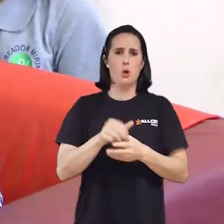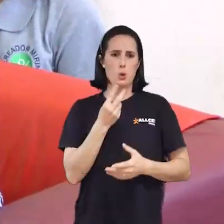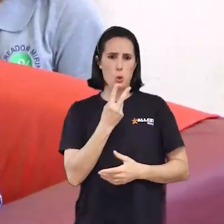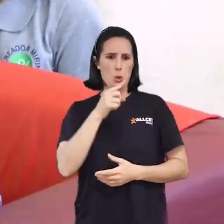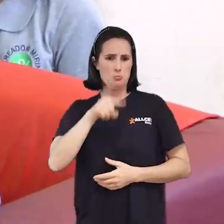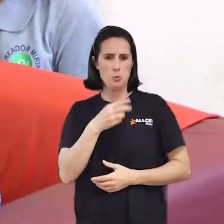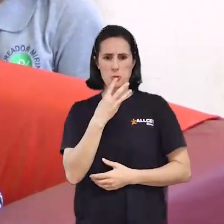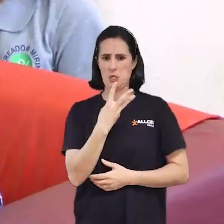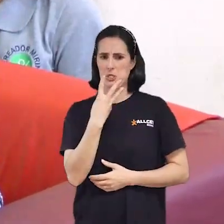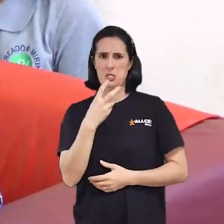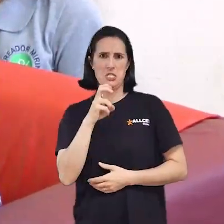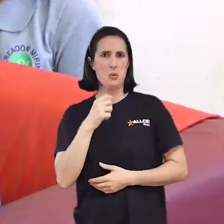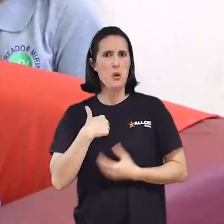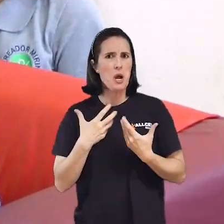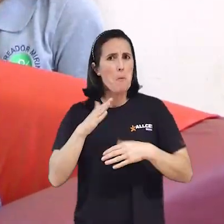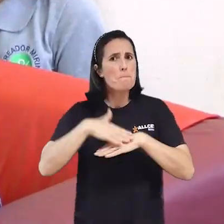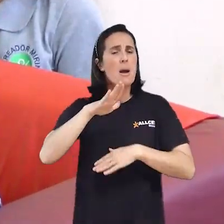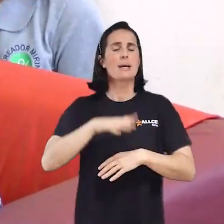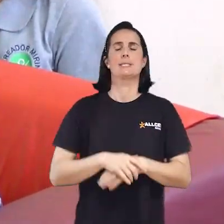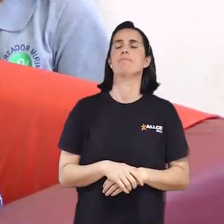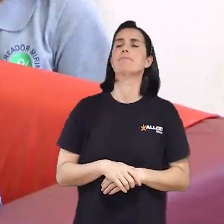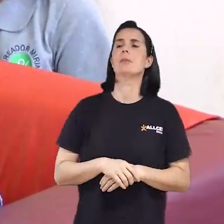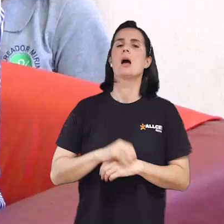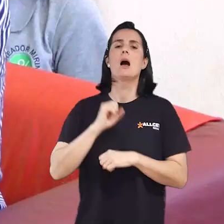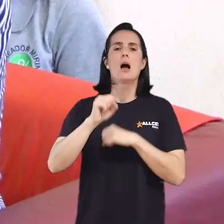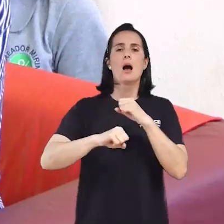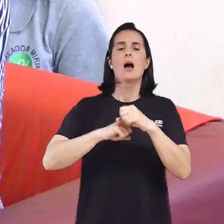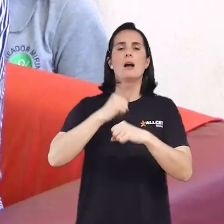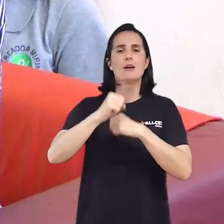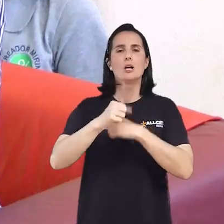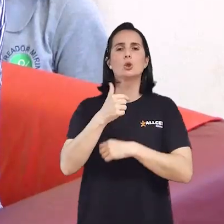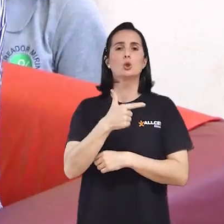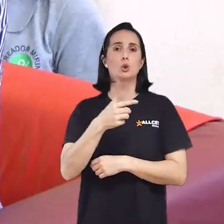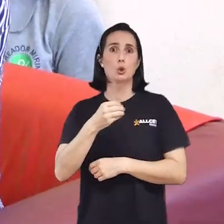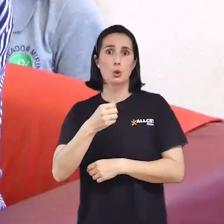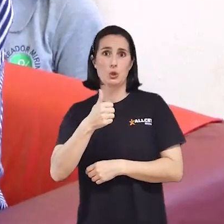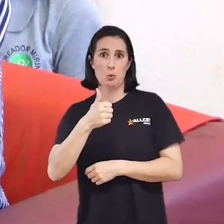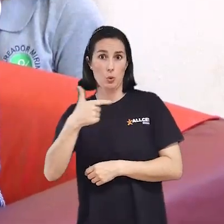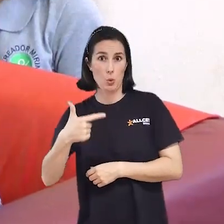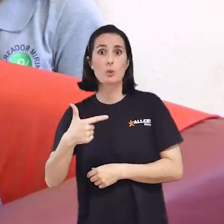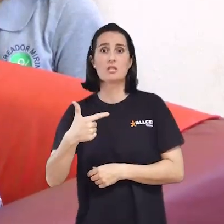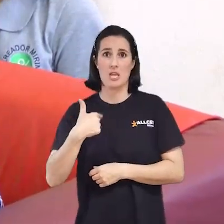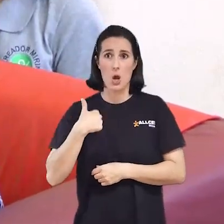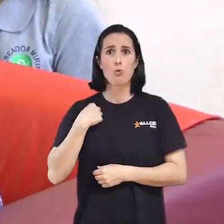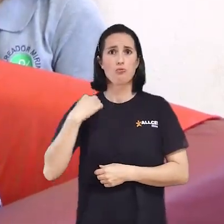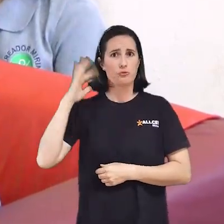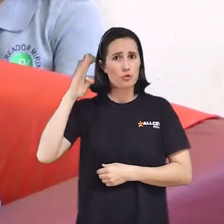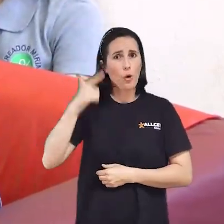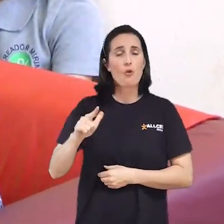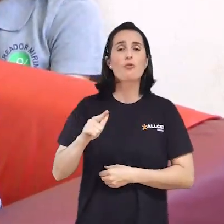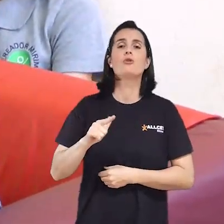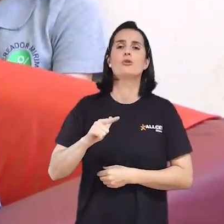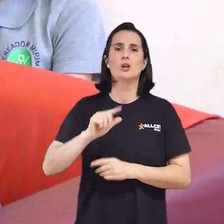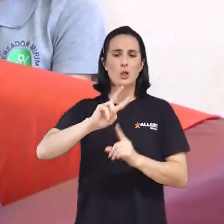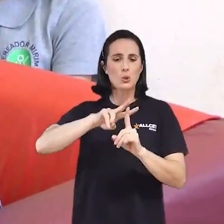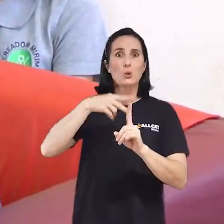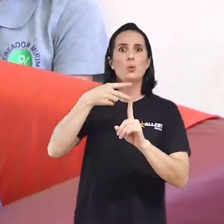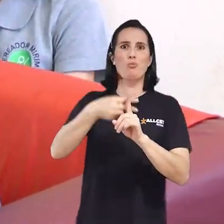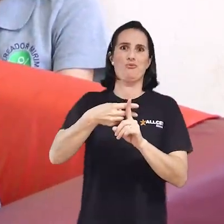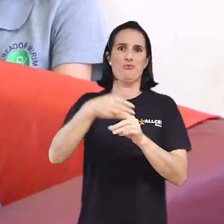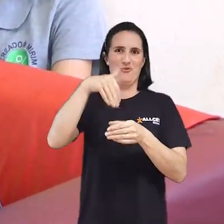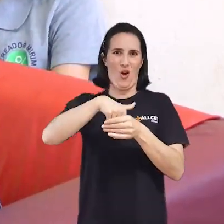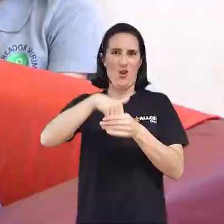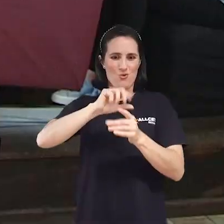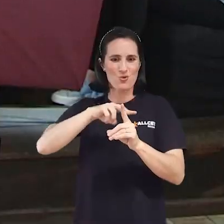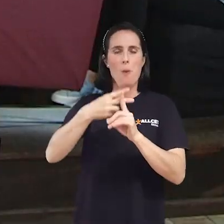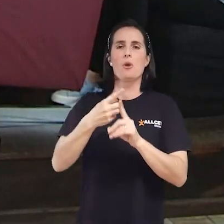eu fiz um esforço muito grande para tentar entender. Né? E continuei trabalhando. Né? Não fui pego pelo desânimo, muito pelo